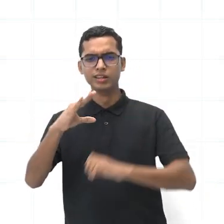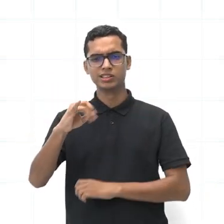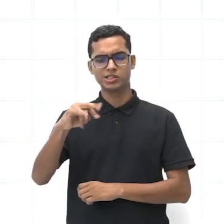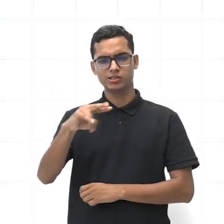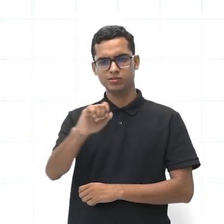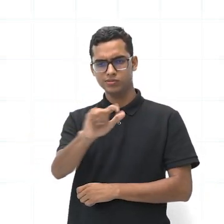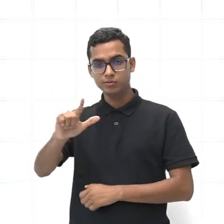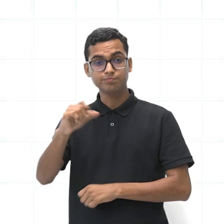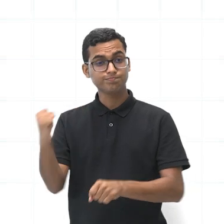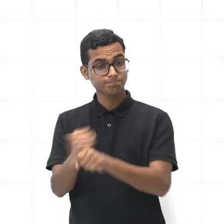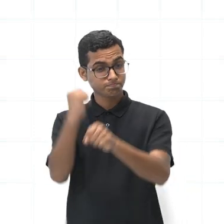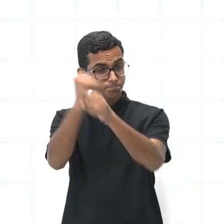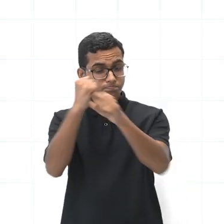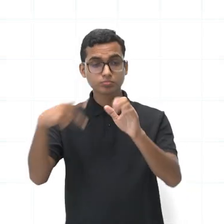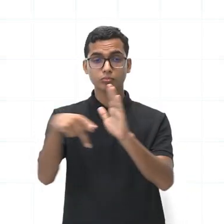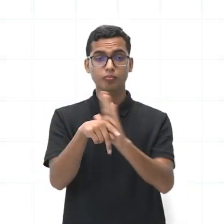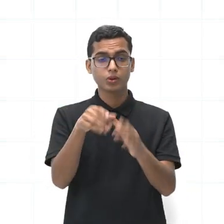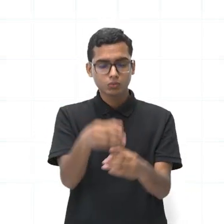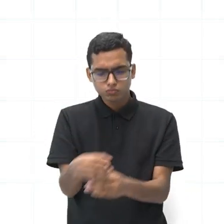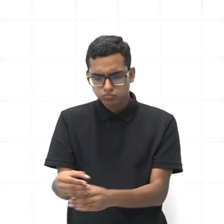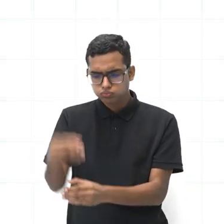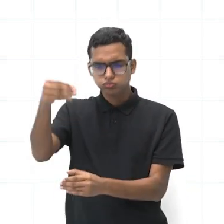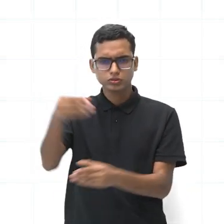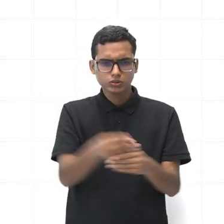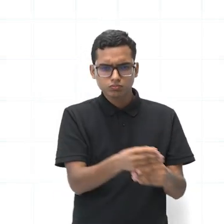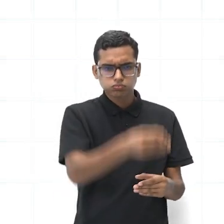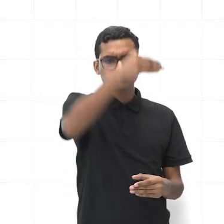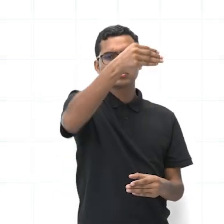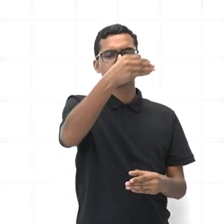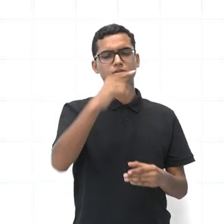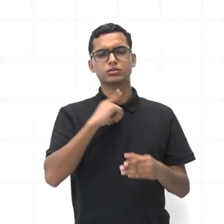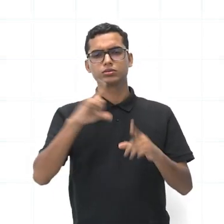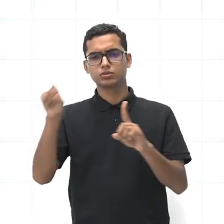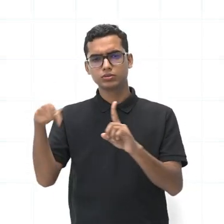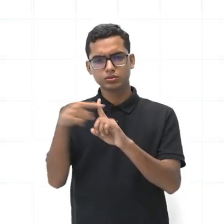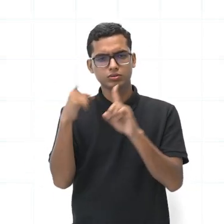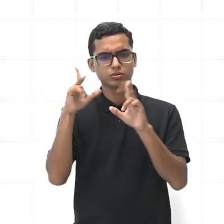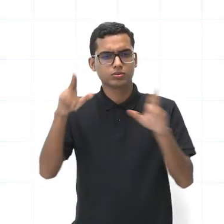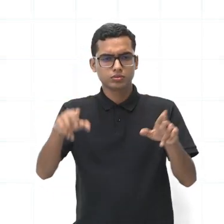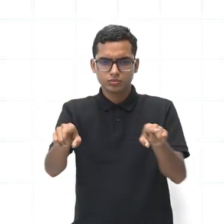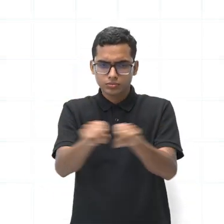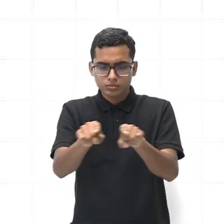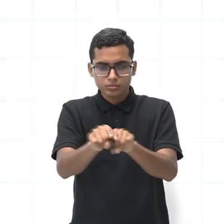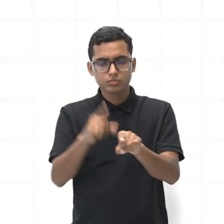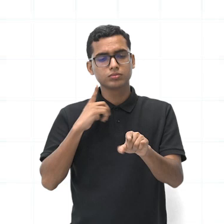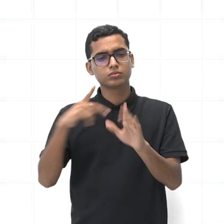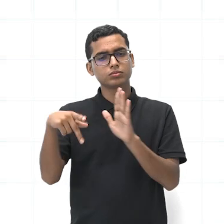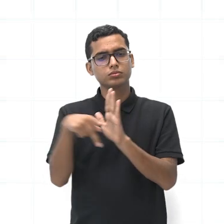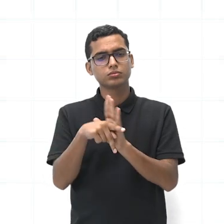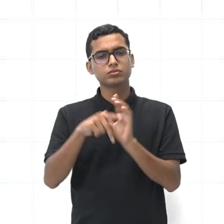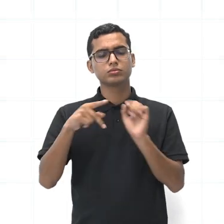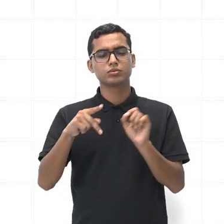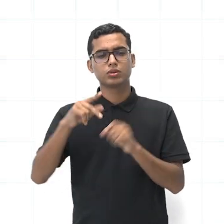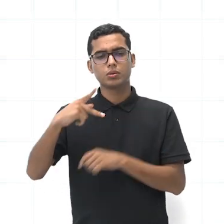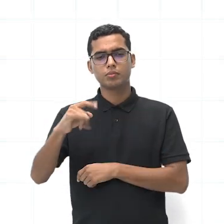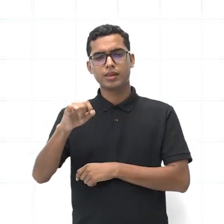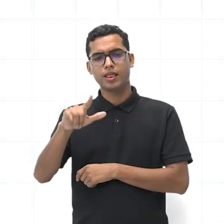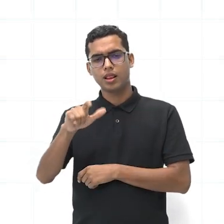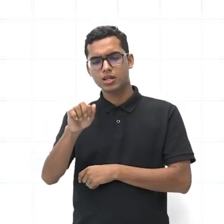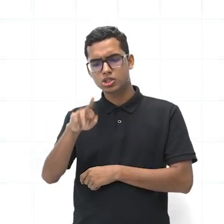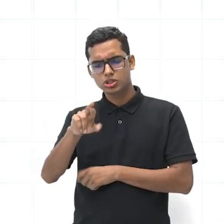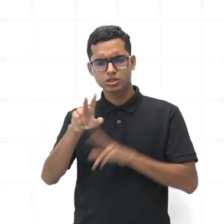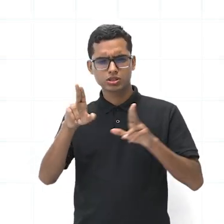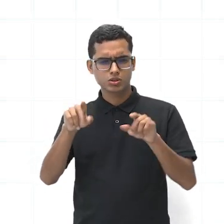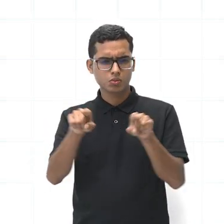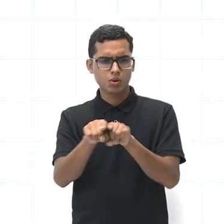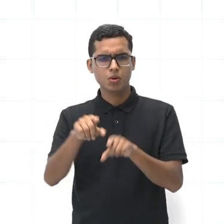das construções, né, as colunas elas cumprem a mesma função estrutural primária ali dos pilares, que é o de